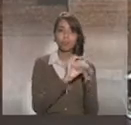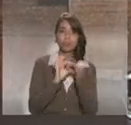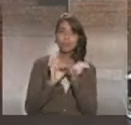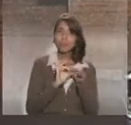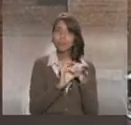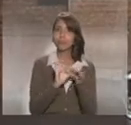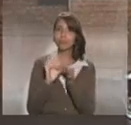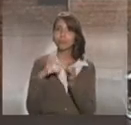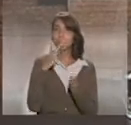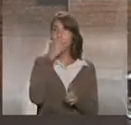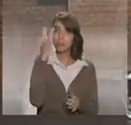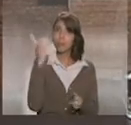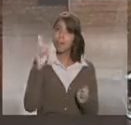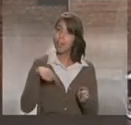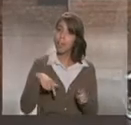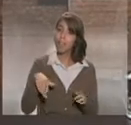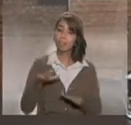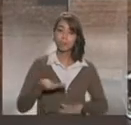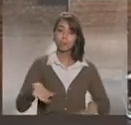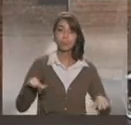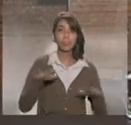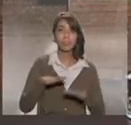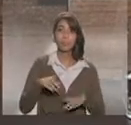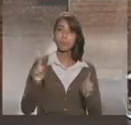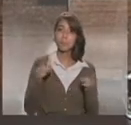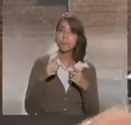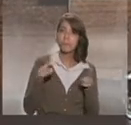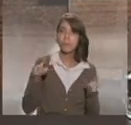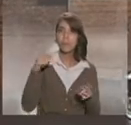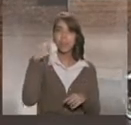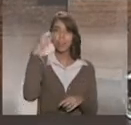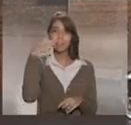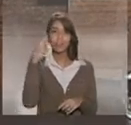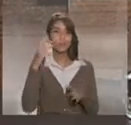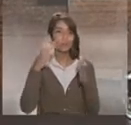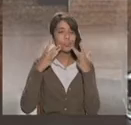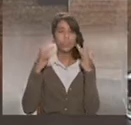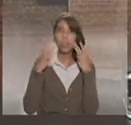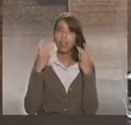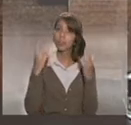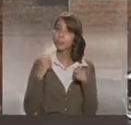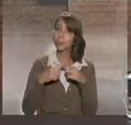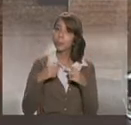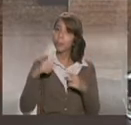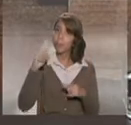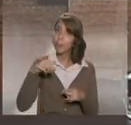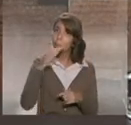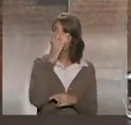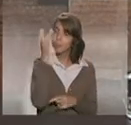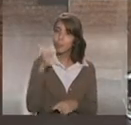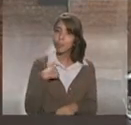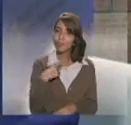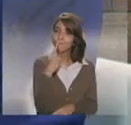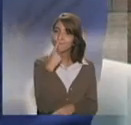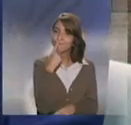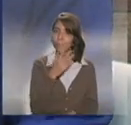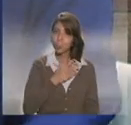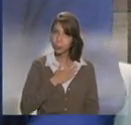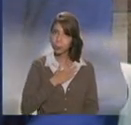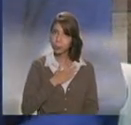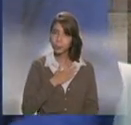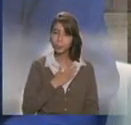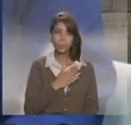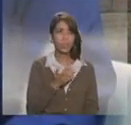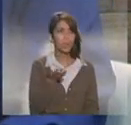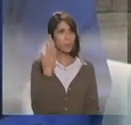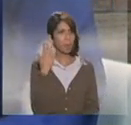pessoais são todas do universo artístico são todas porque são as pessoas que com que eu realmente me identifico e você já tinha feito um teatrinho